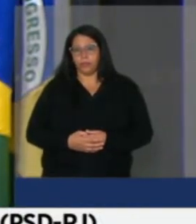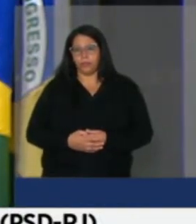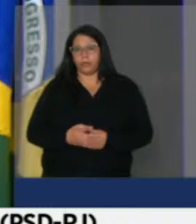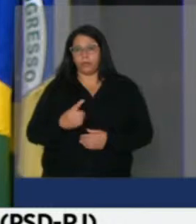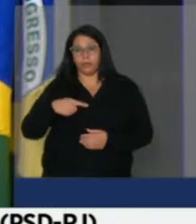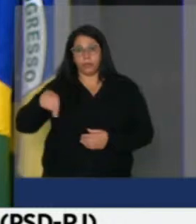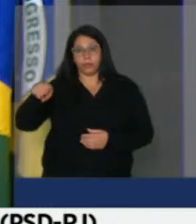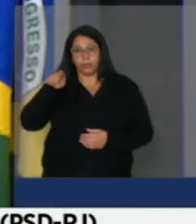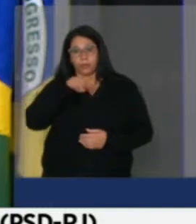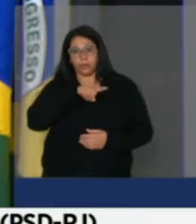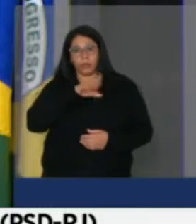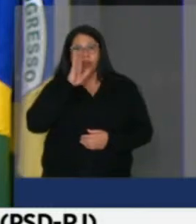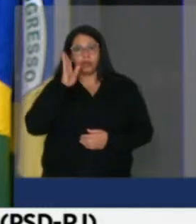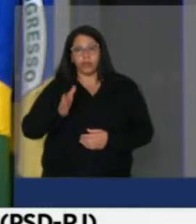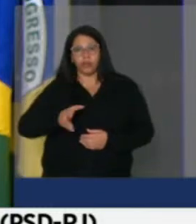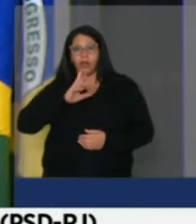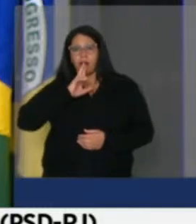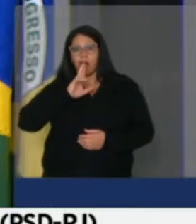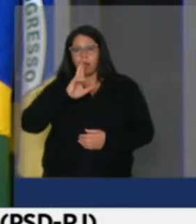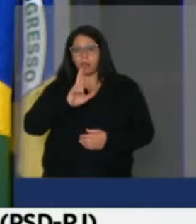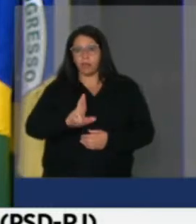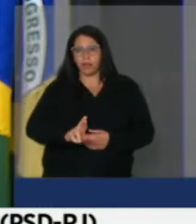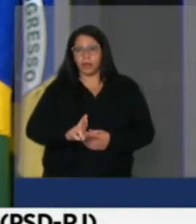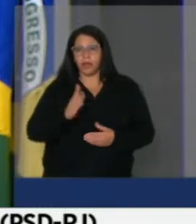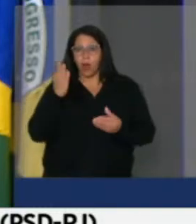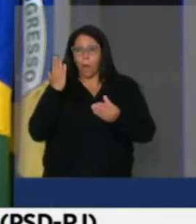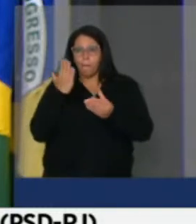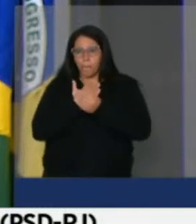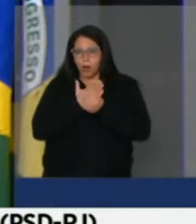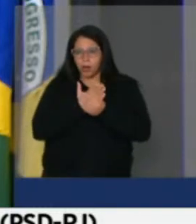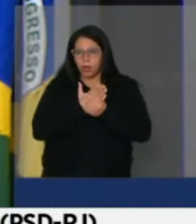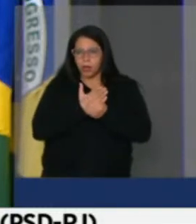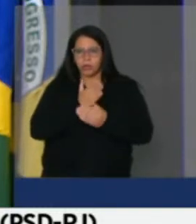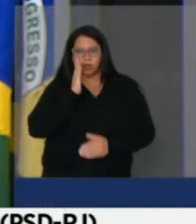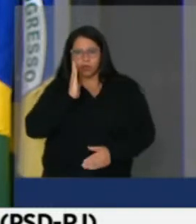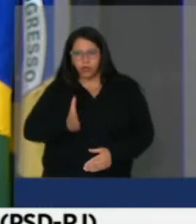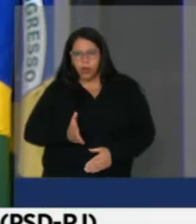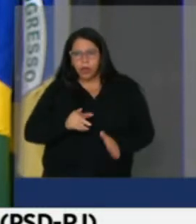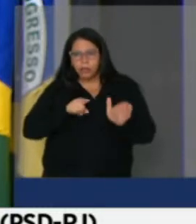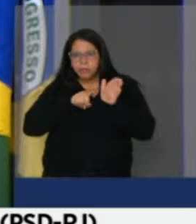vocês já responderam a um processo?